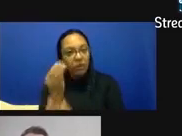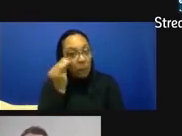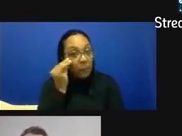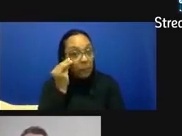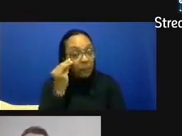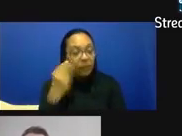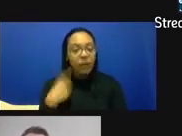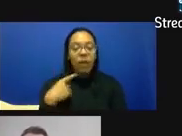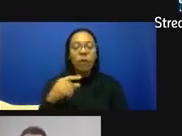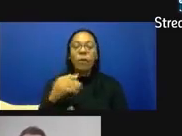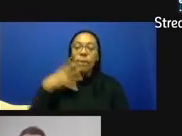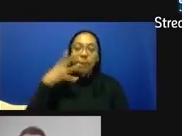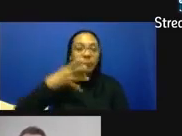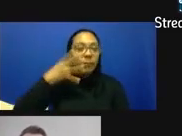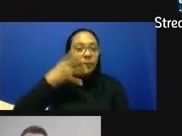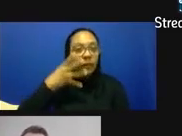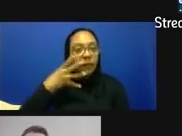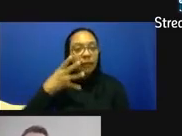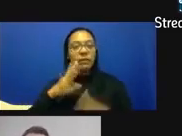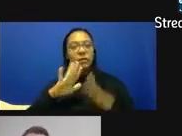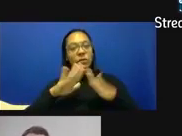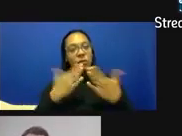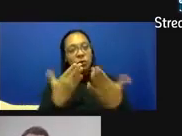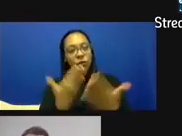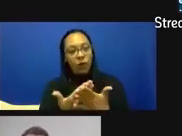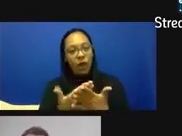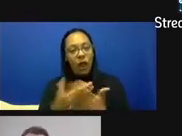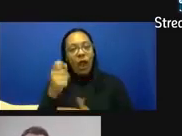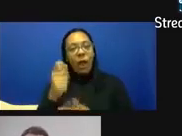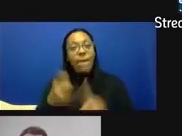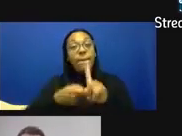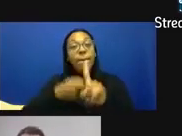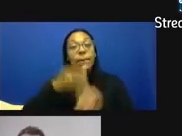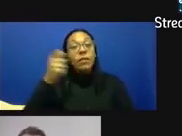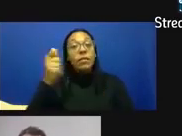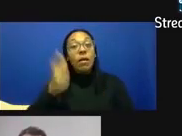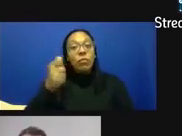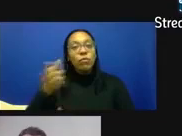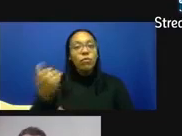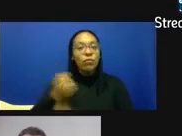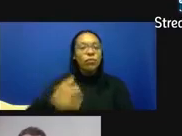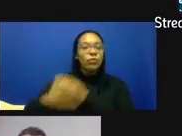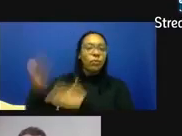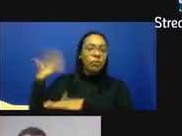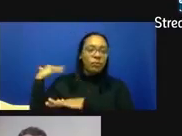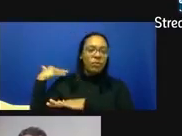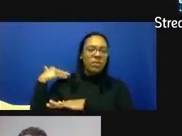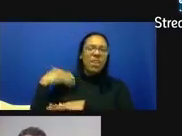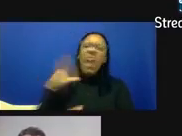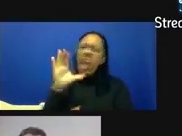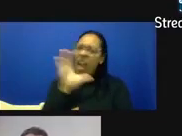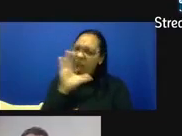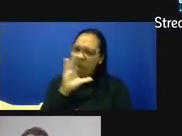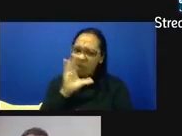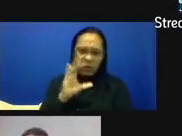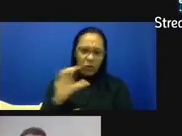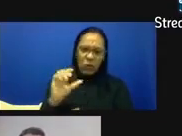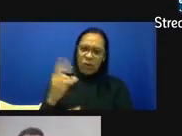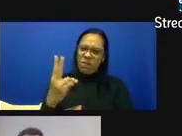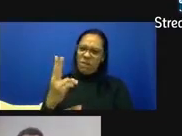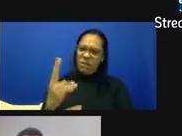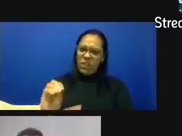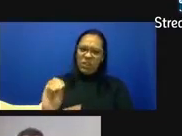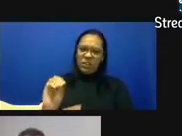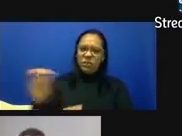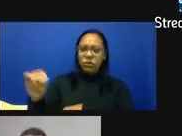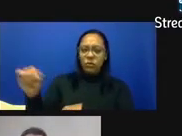dei uma palestra numa escola em agosto do ano passado. Uma palestra dessas de 20 e 25 minutos em razão da idade. Era